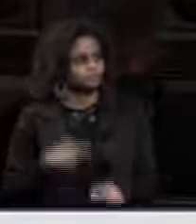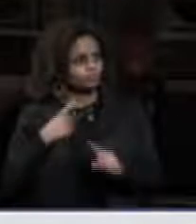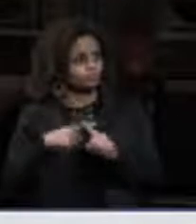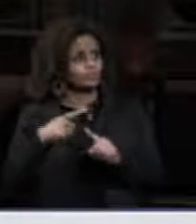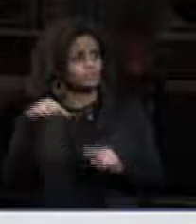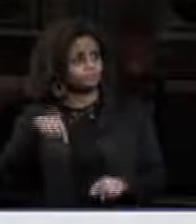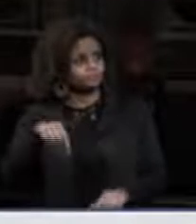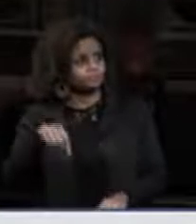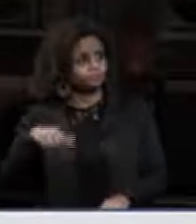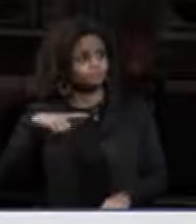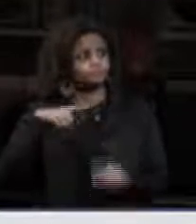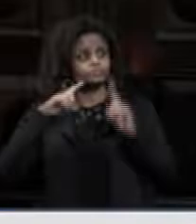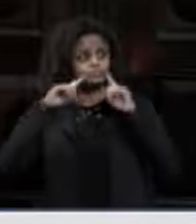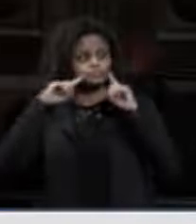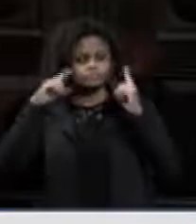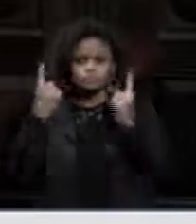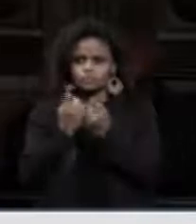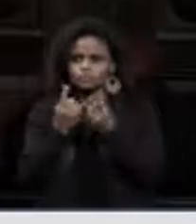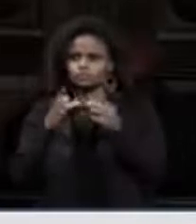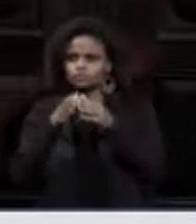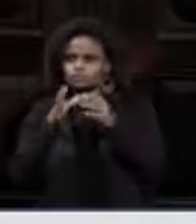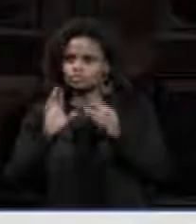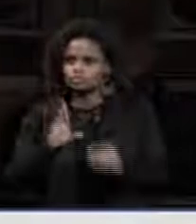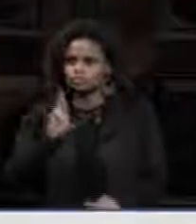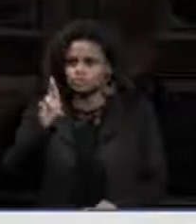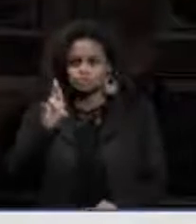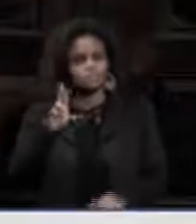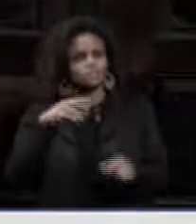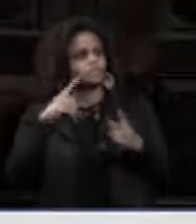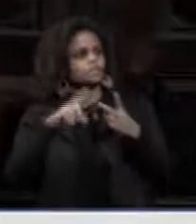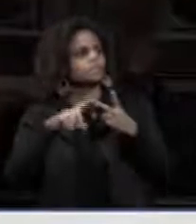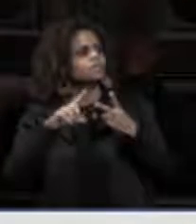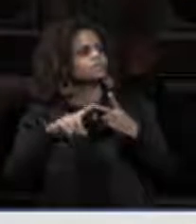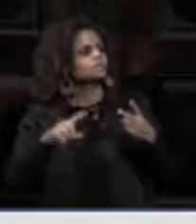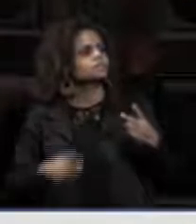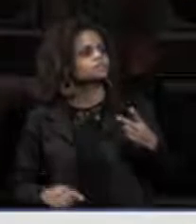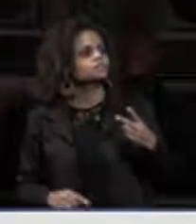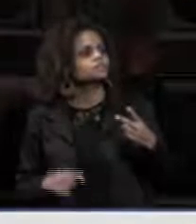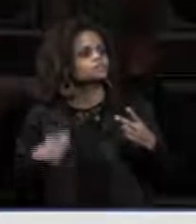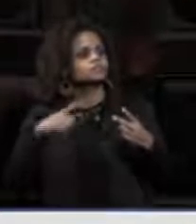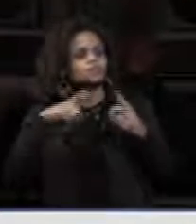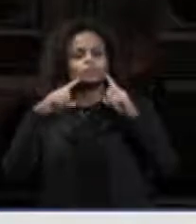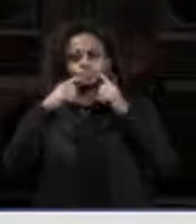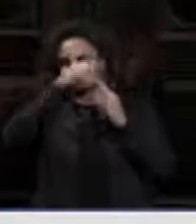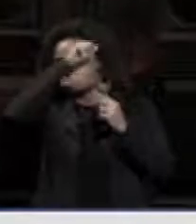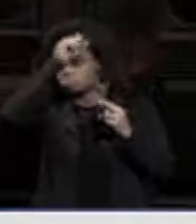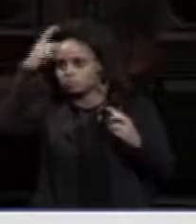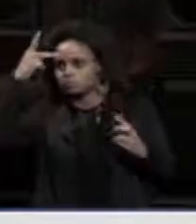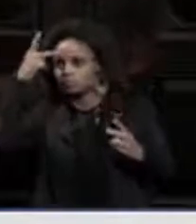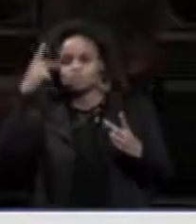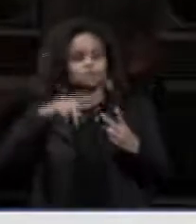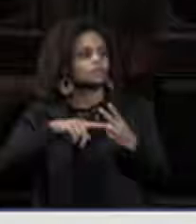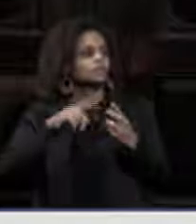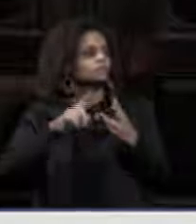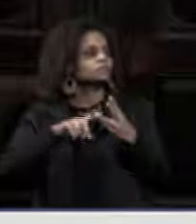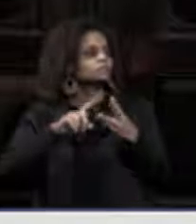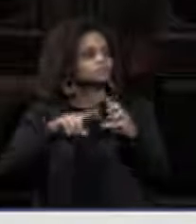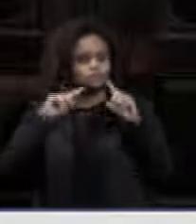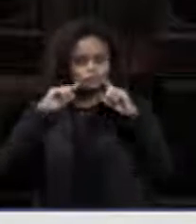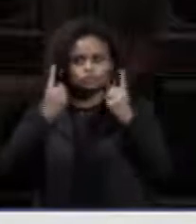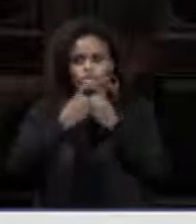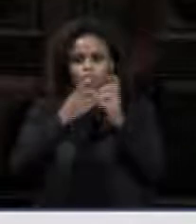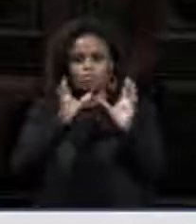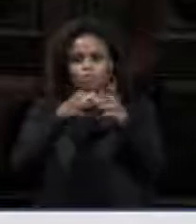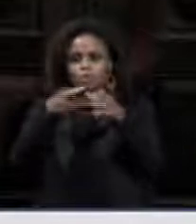tem reunião do Colégio de Líderes, aqui você tem audiências públicas, você tem reuniões das